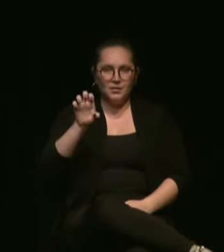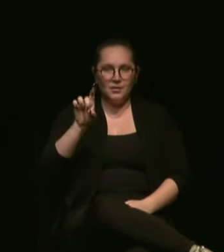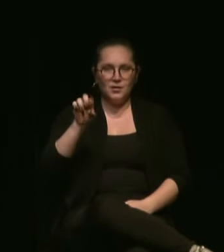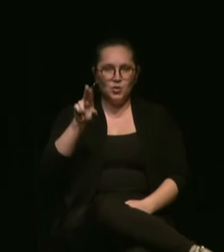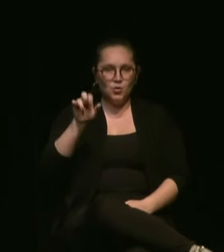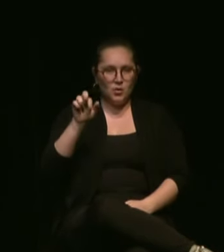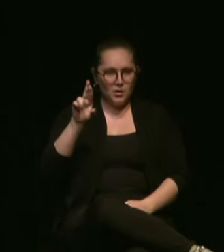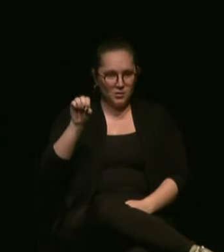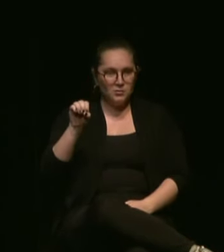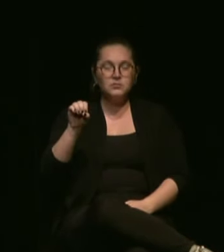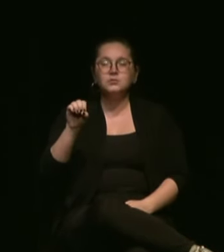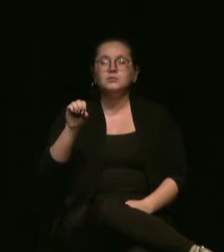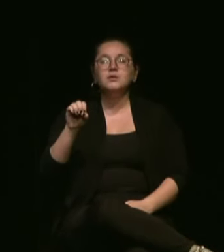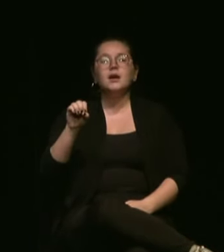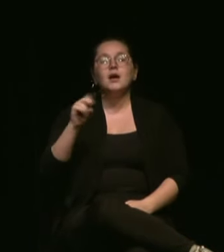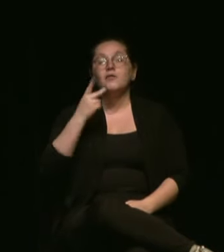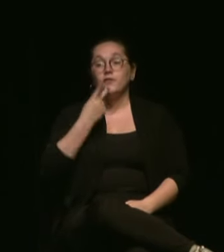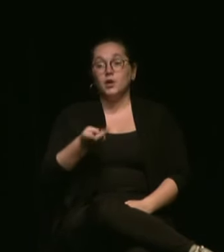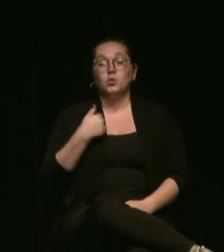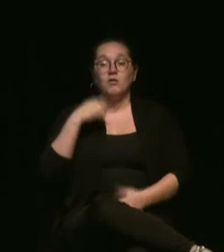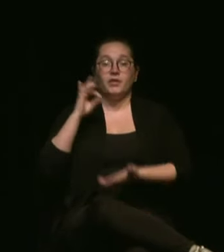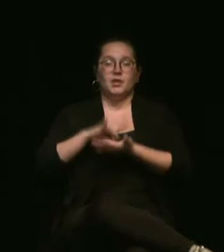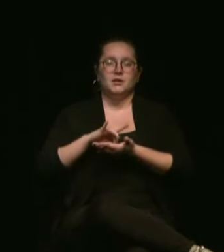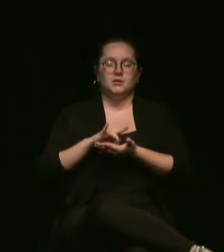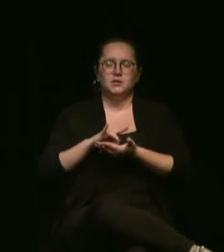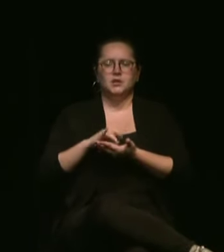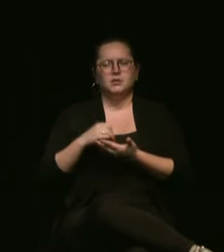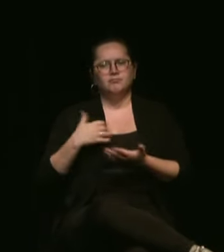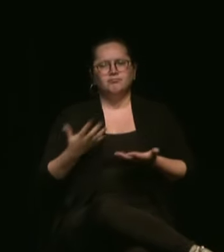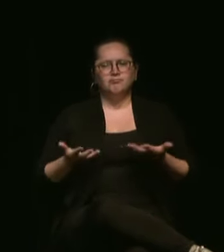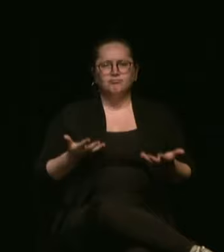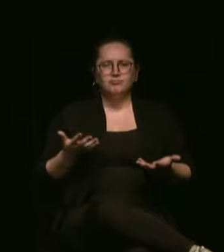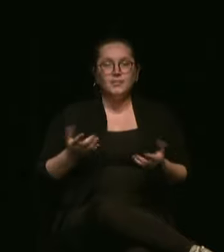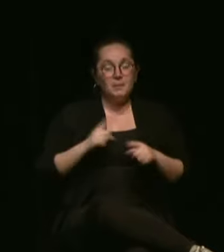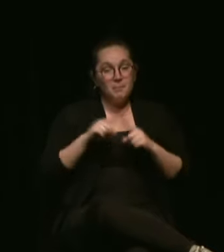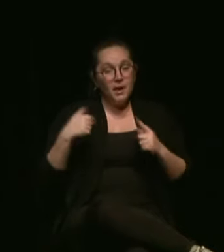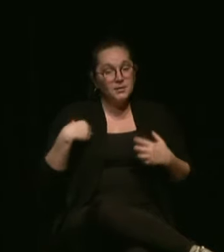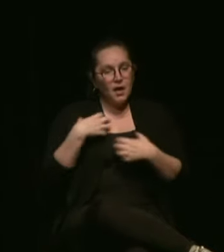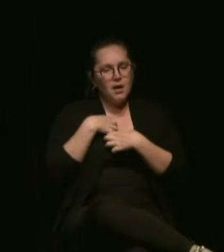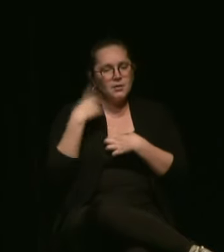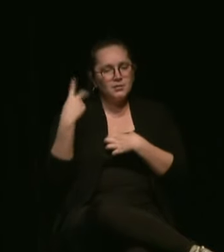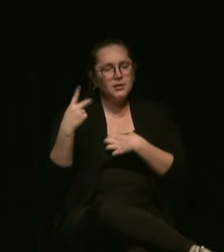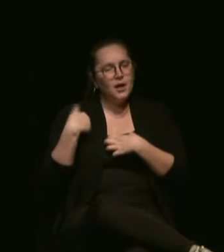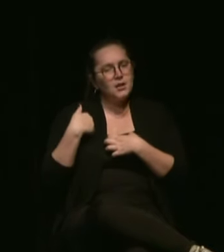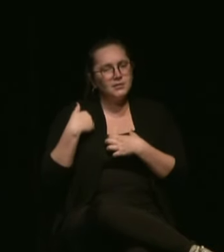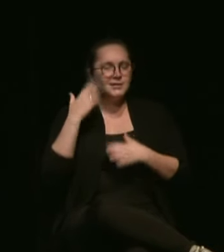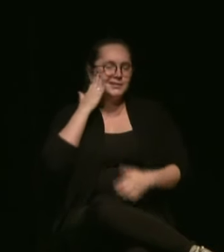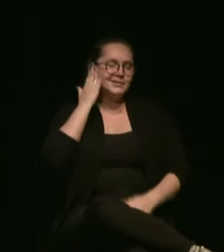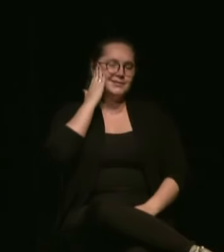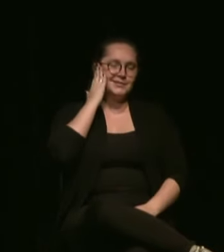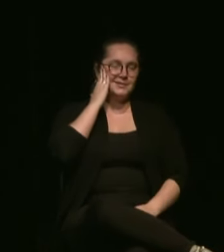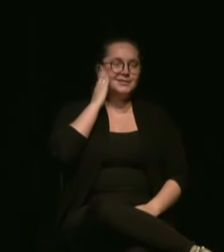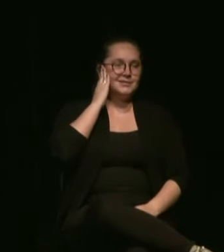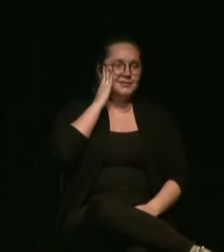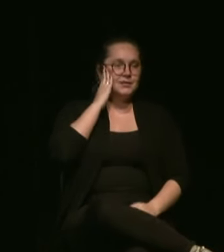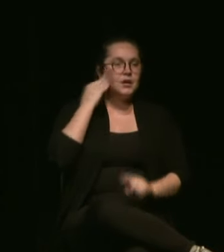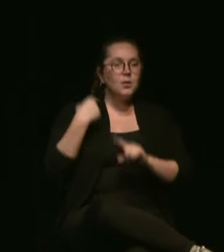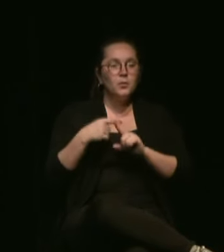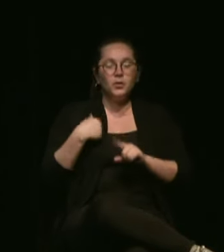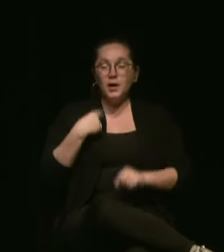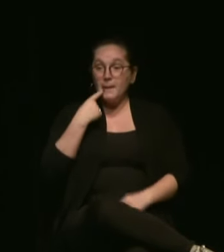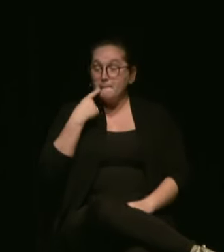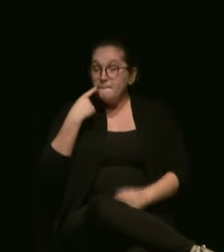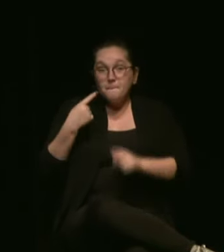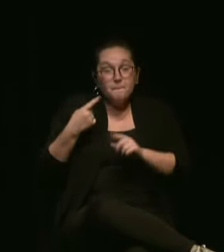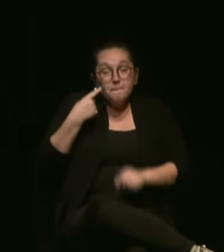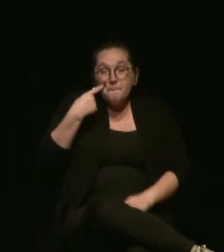ele não esconde o que acha. Mas eu acho que a reação do Escorel é muito compreensível, porque, de fato, é difícil você reconhecer ali